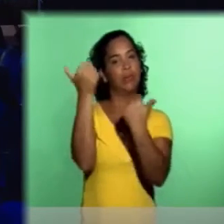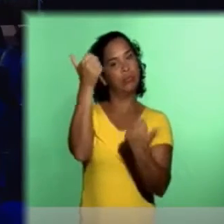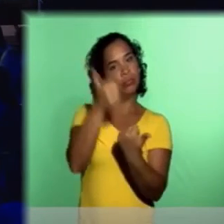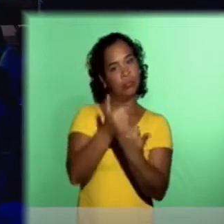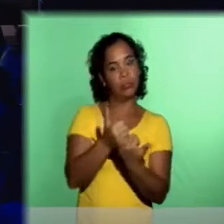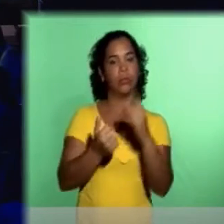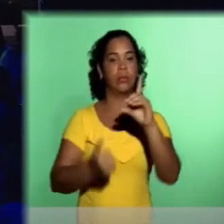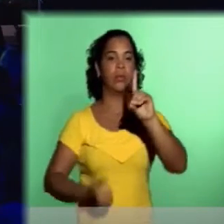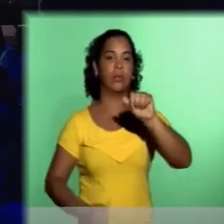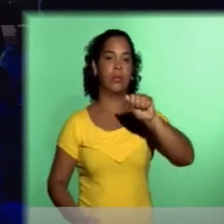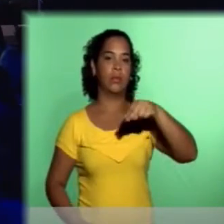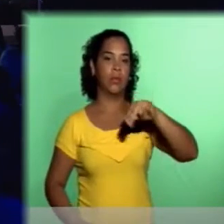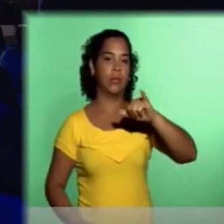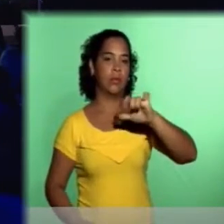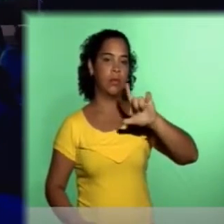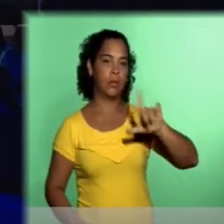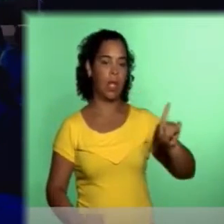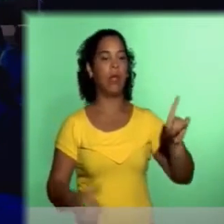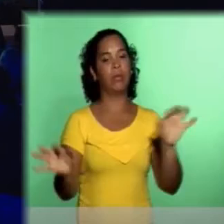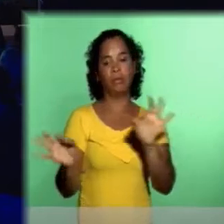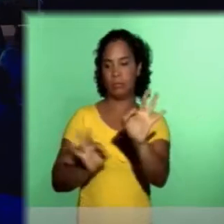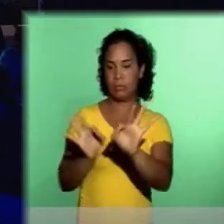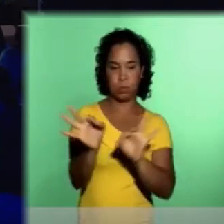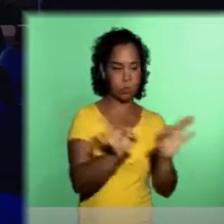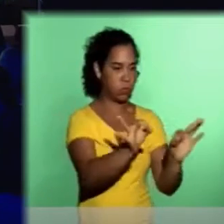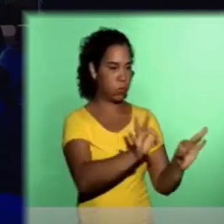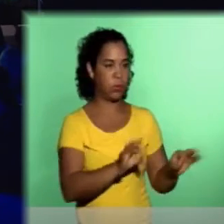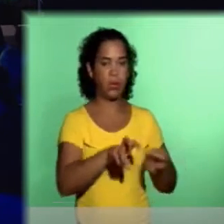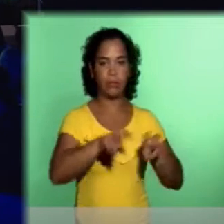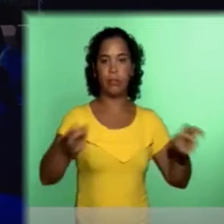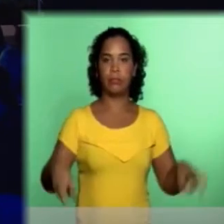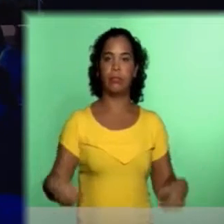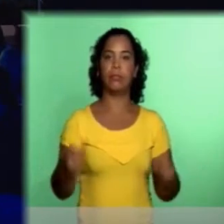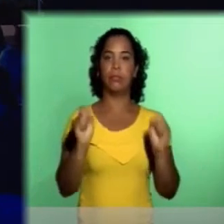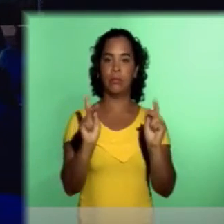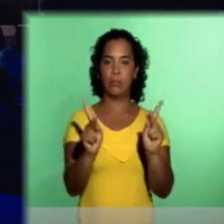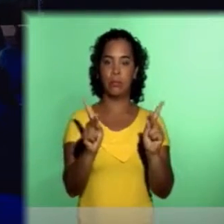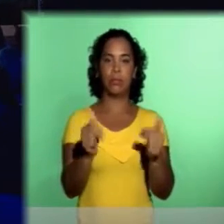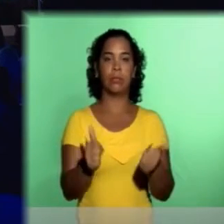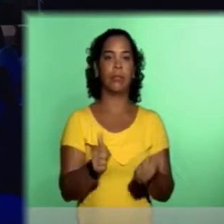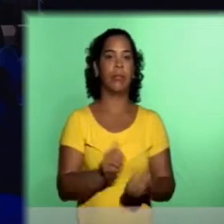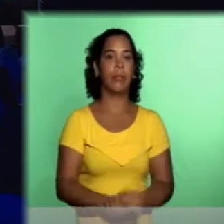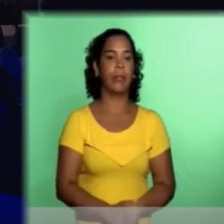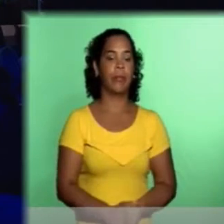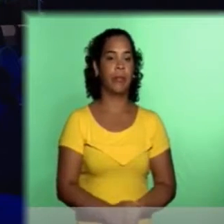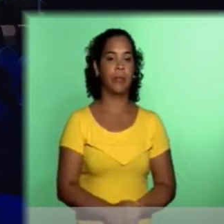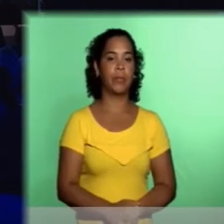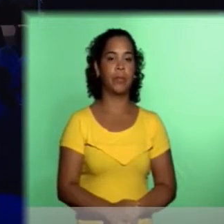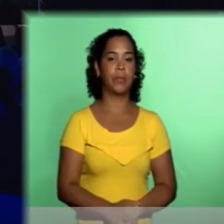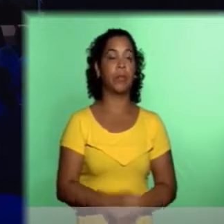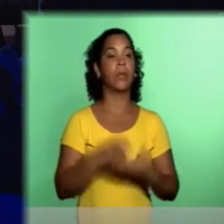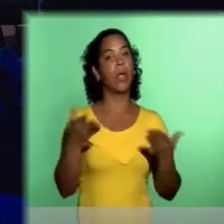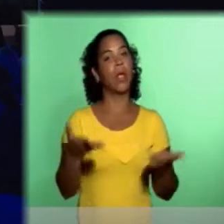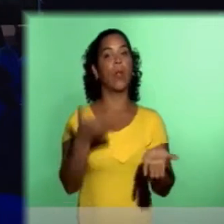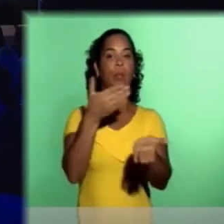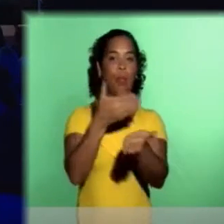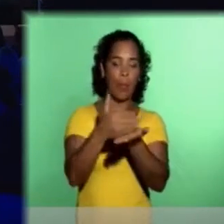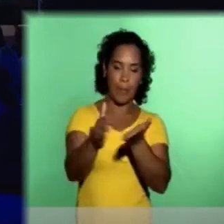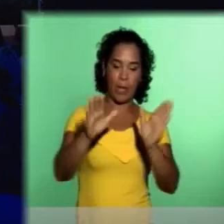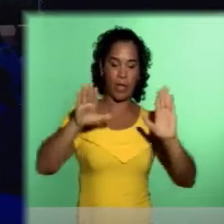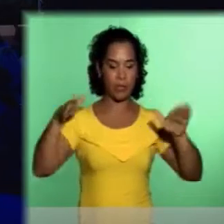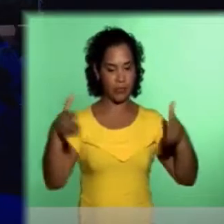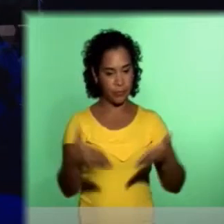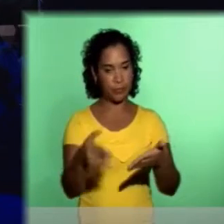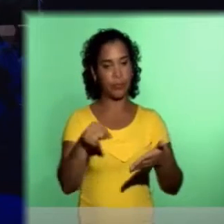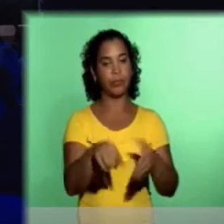os trabalhos, tá? Não, vou falar, ela é quem está te enganando, o Daniel que vai falar. Tá. Então, para darmos início à conferência Educação